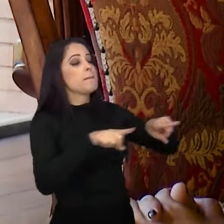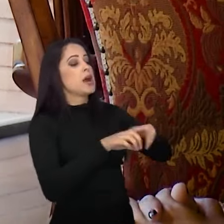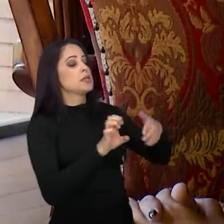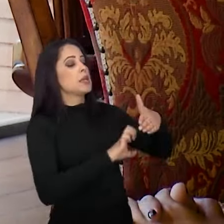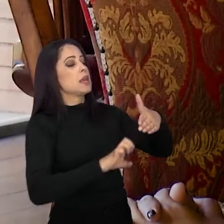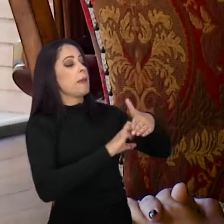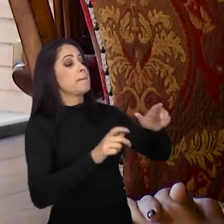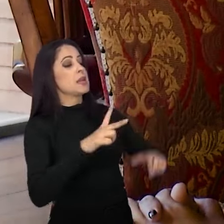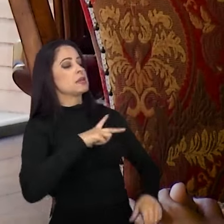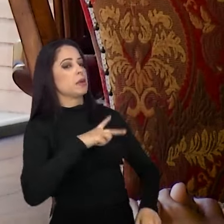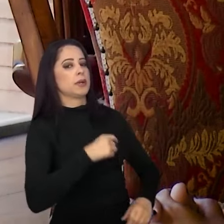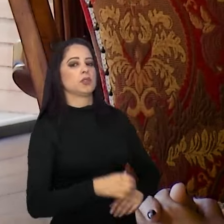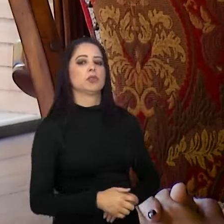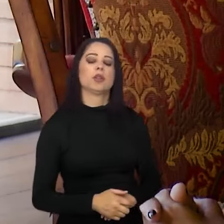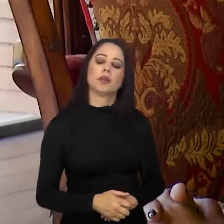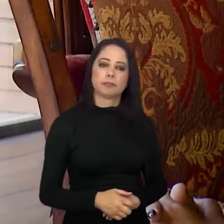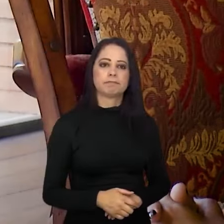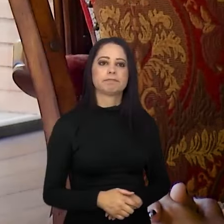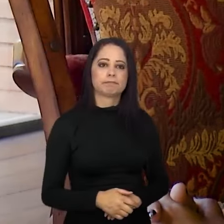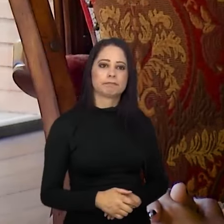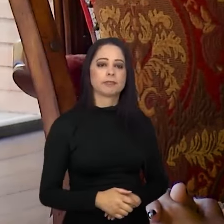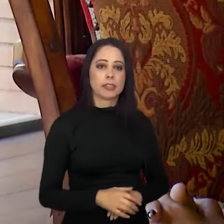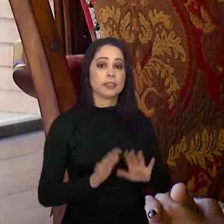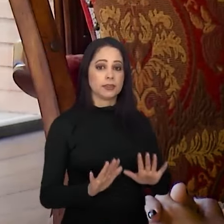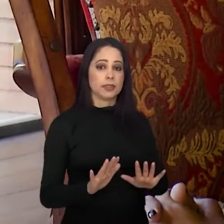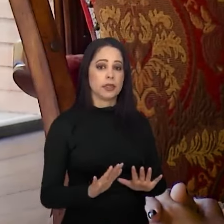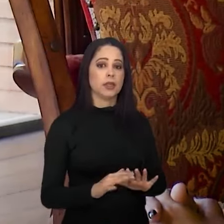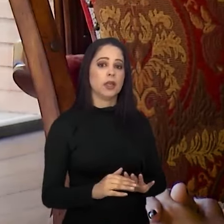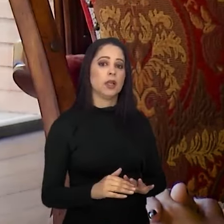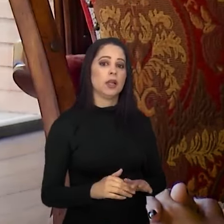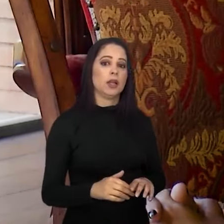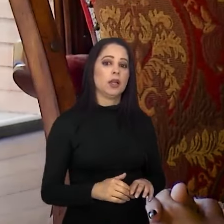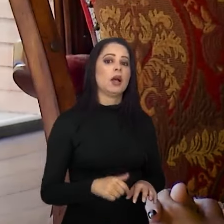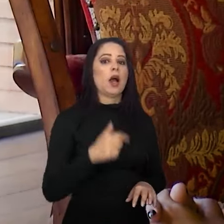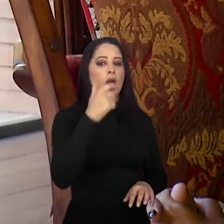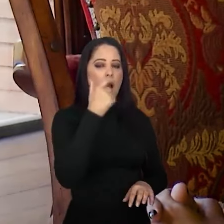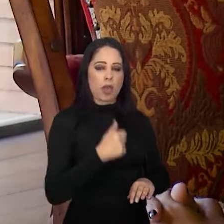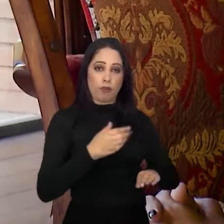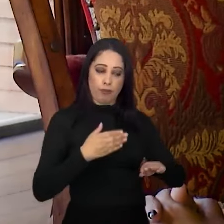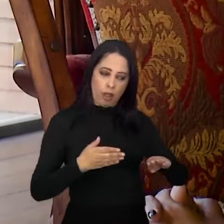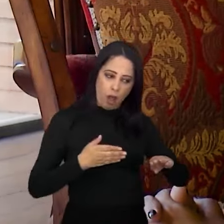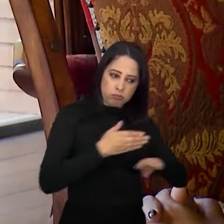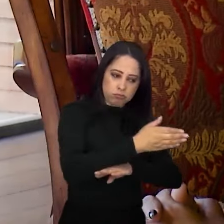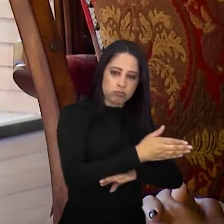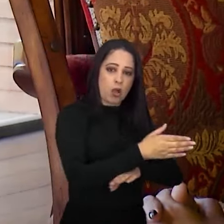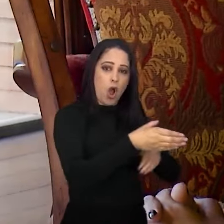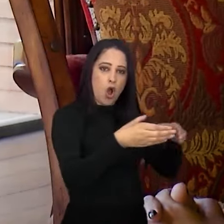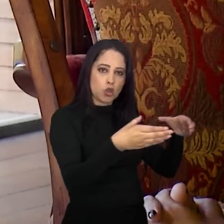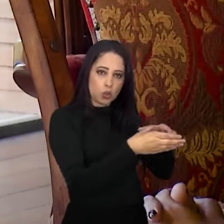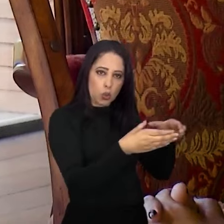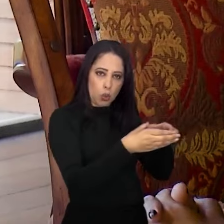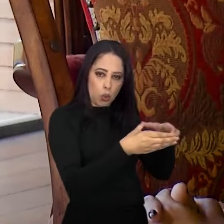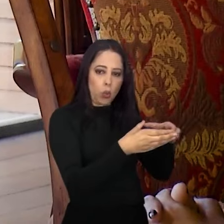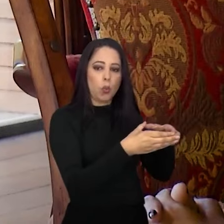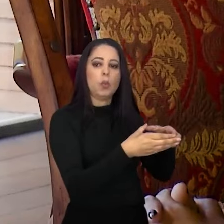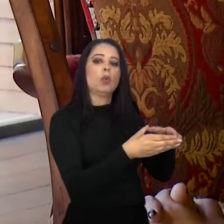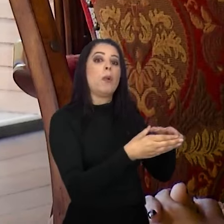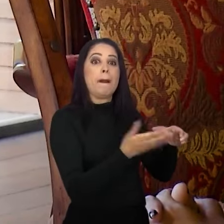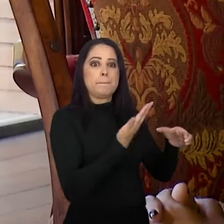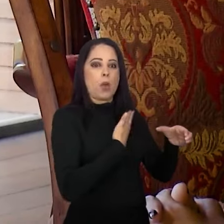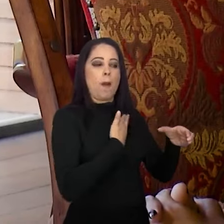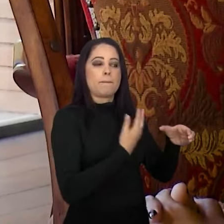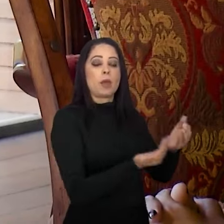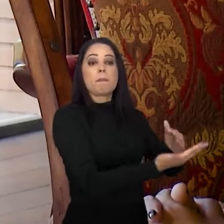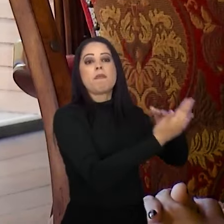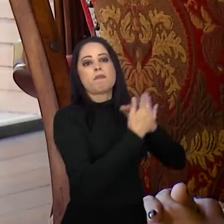setor civil. Aí eu arranjei uma posição junto ao Conselho Nacional de Pesquisas, através de um amigo, tá?